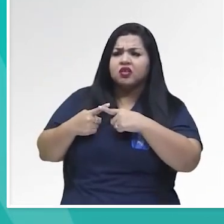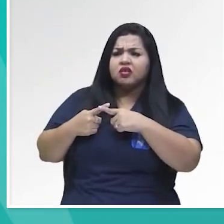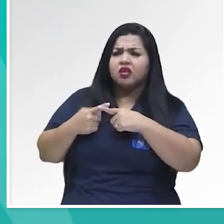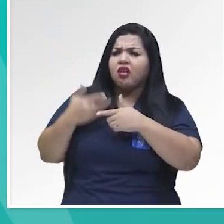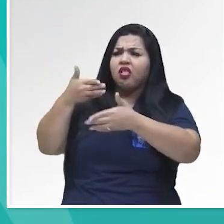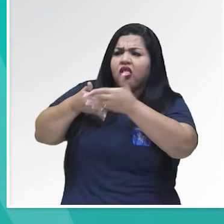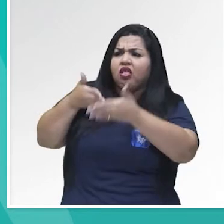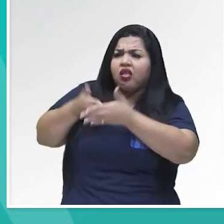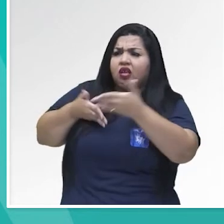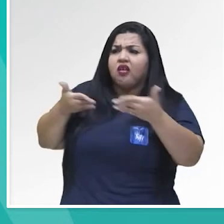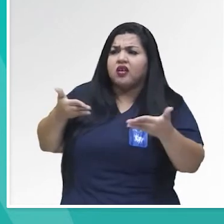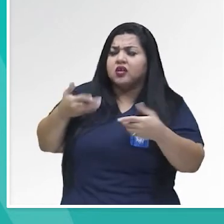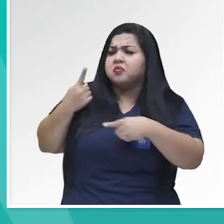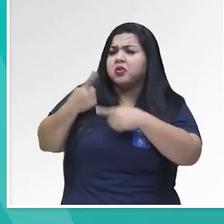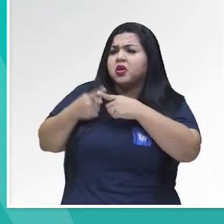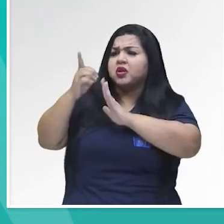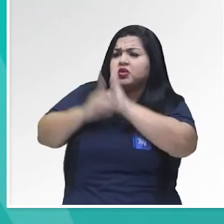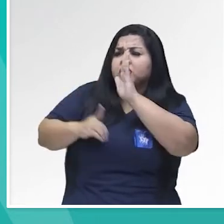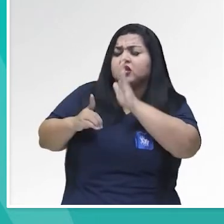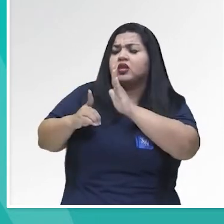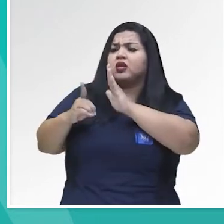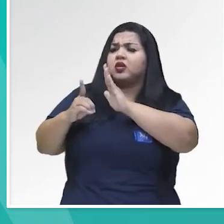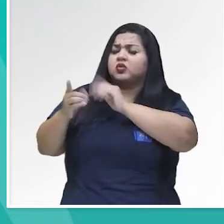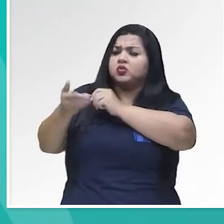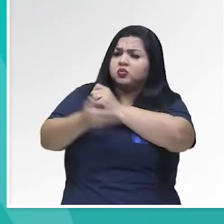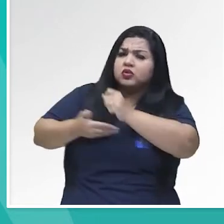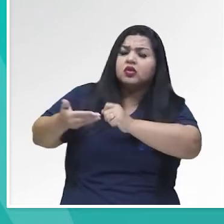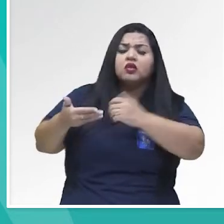acesso aos direitos básicos,